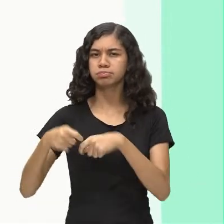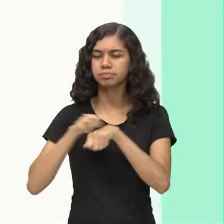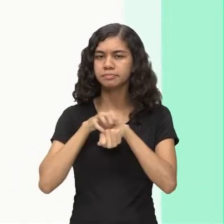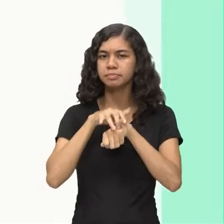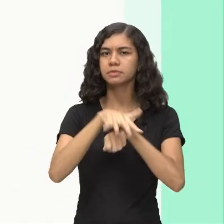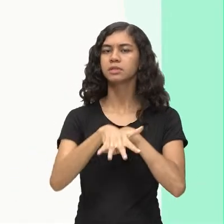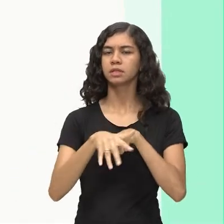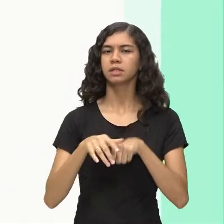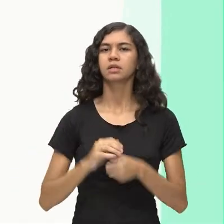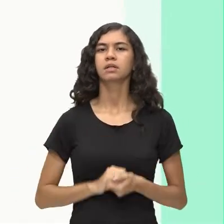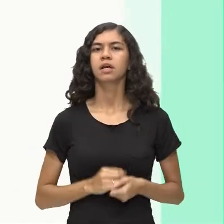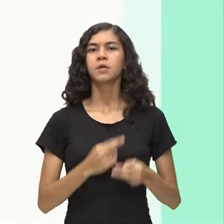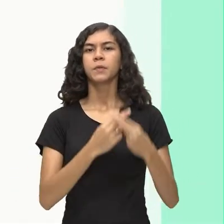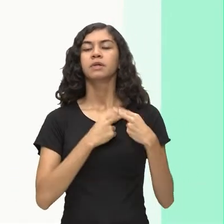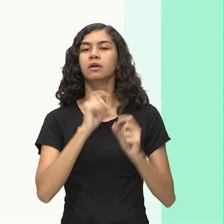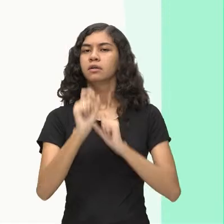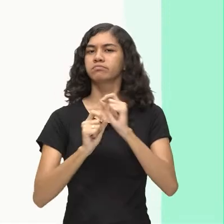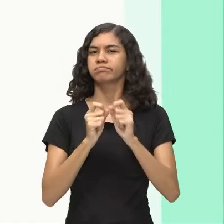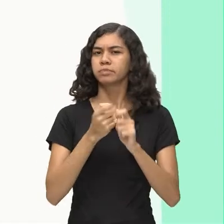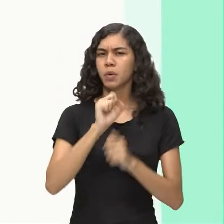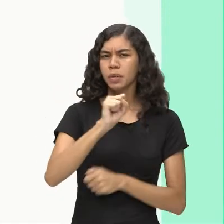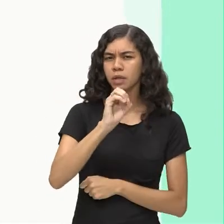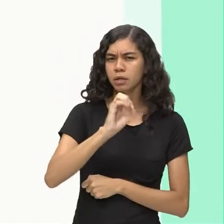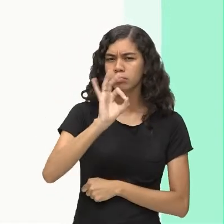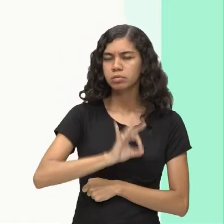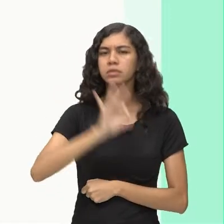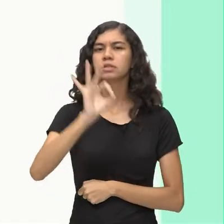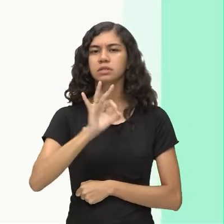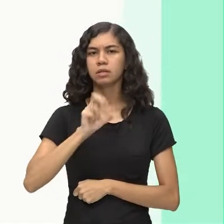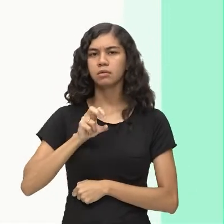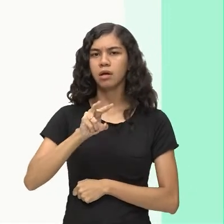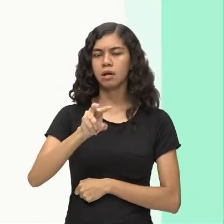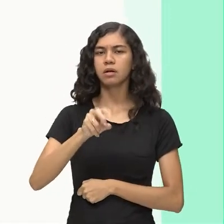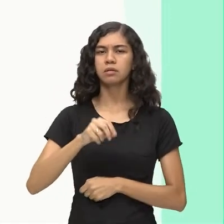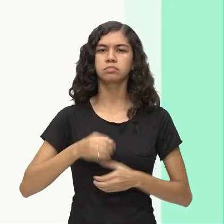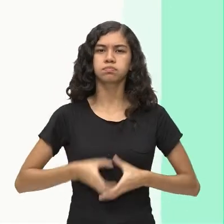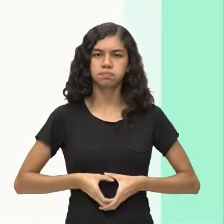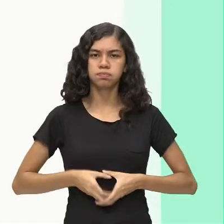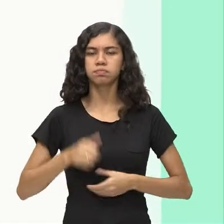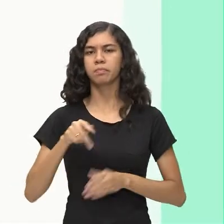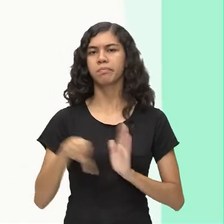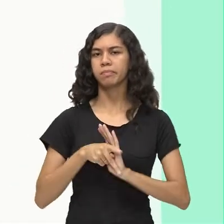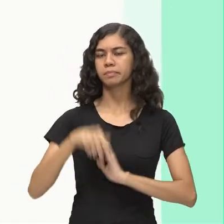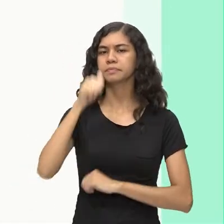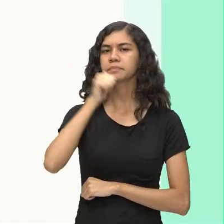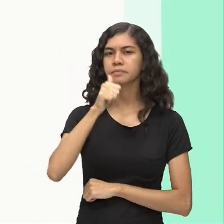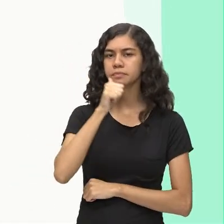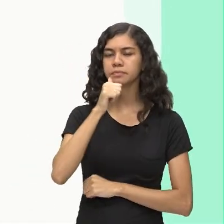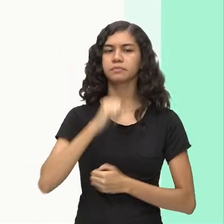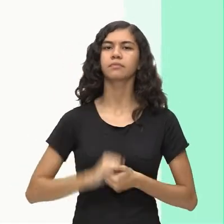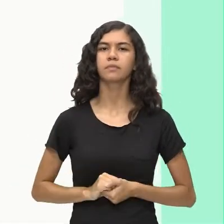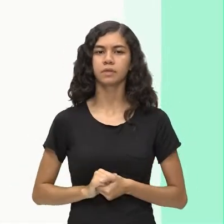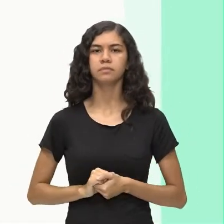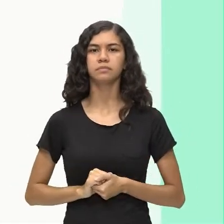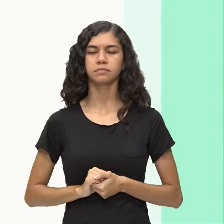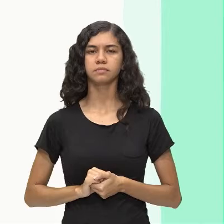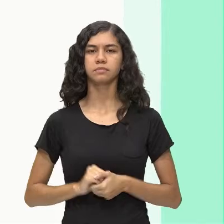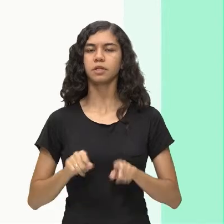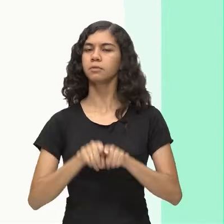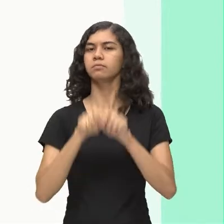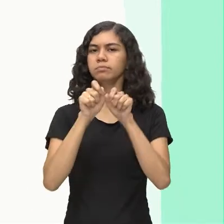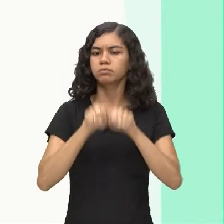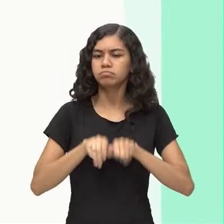dos cânceres de útero. E a diminuição da resistência do organismo também pode desencadear a multiplicação